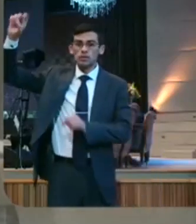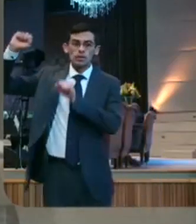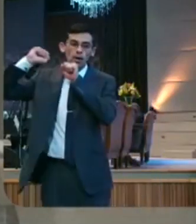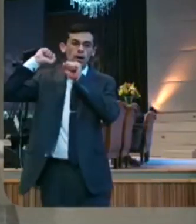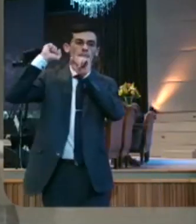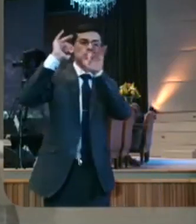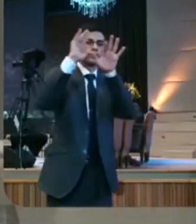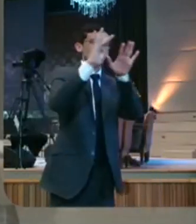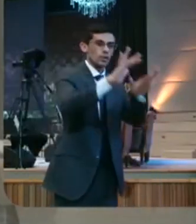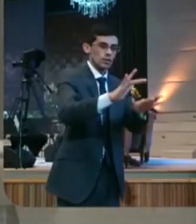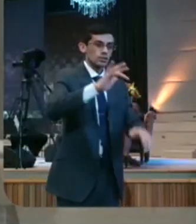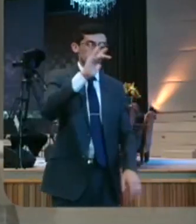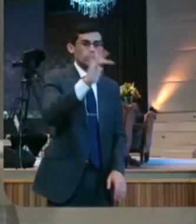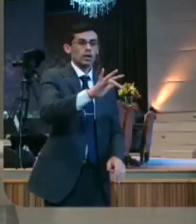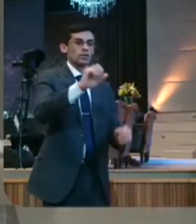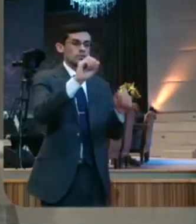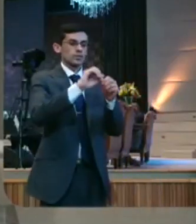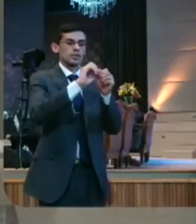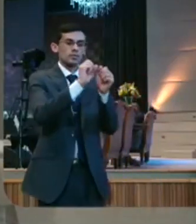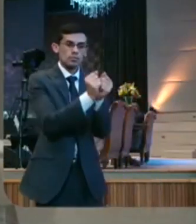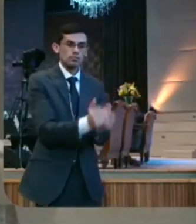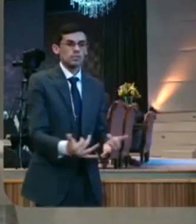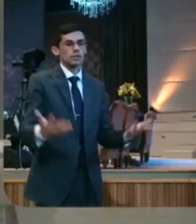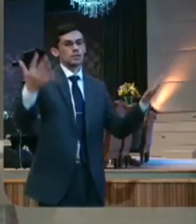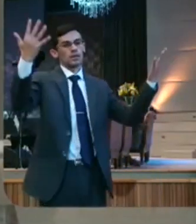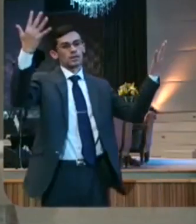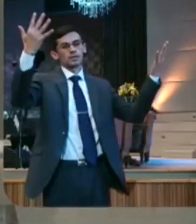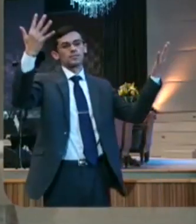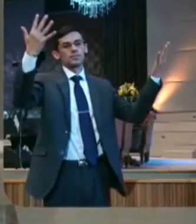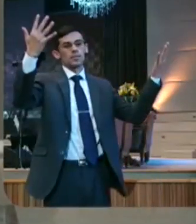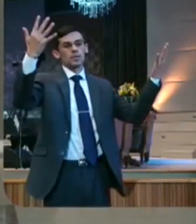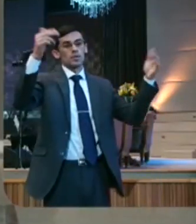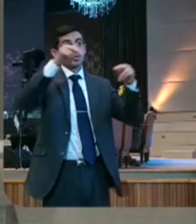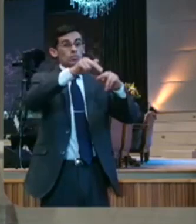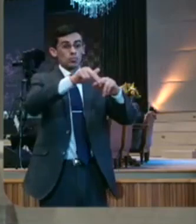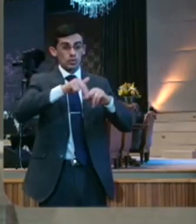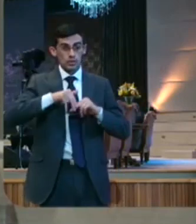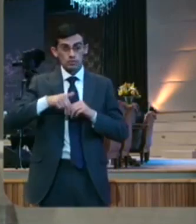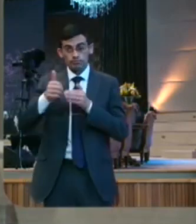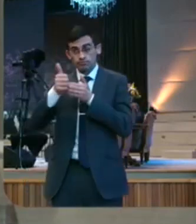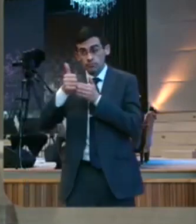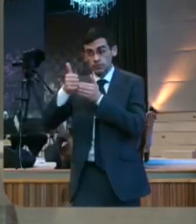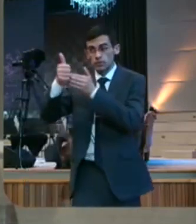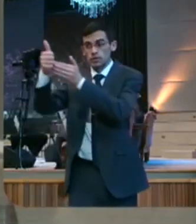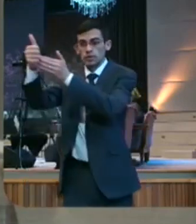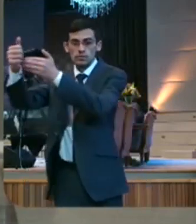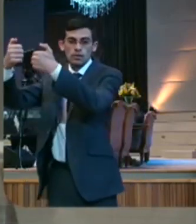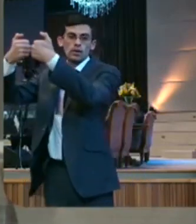intervenção do Senhor. Por isso, sigam a arca.